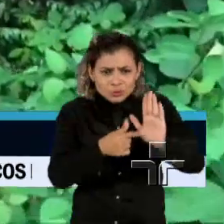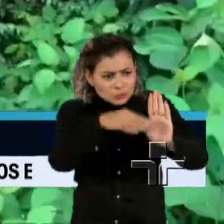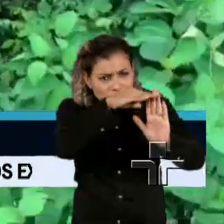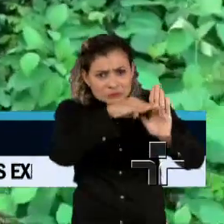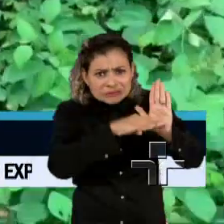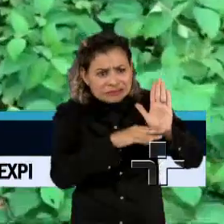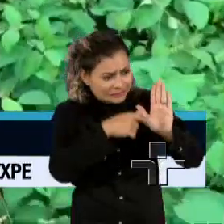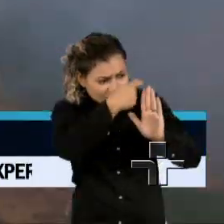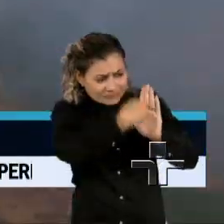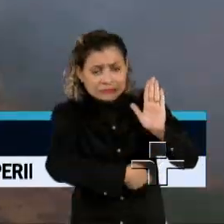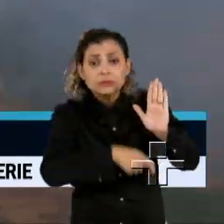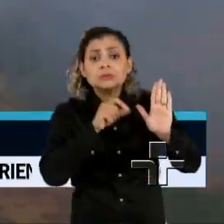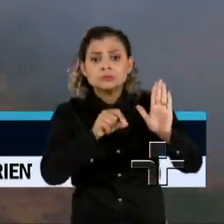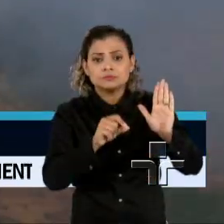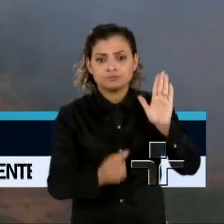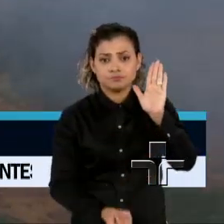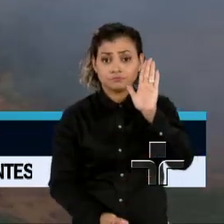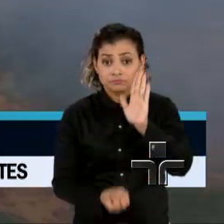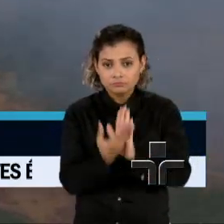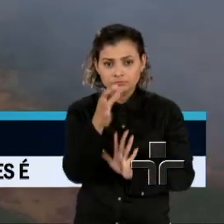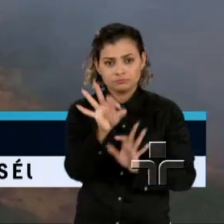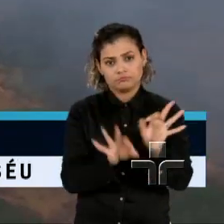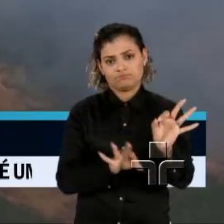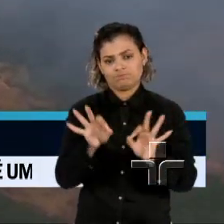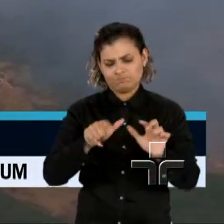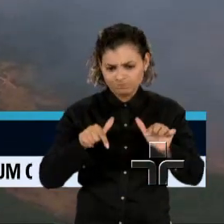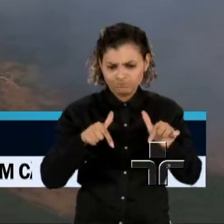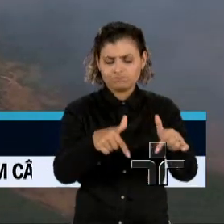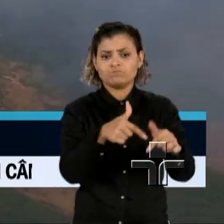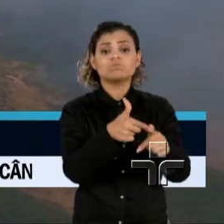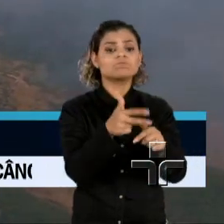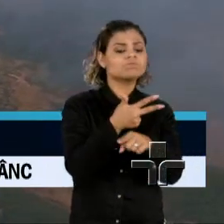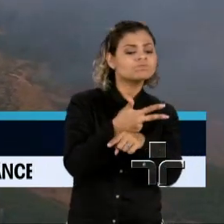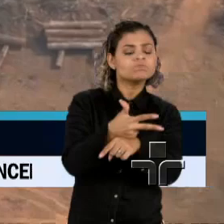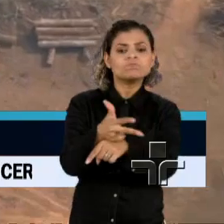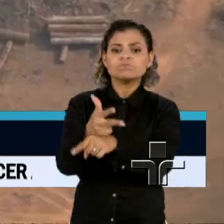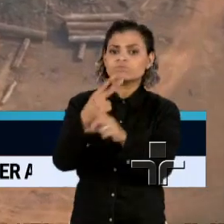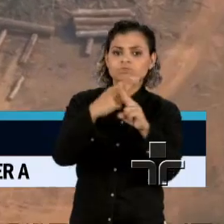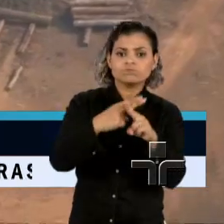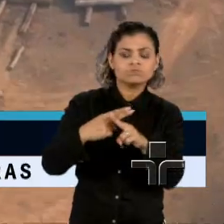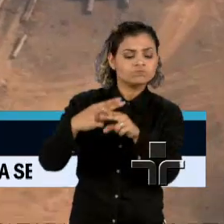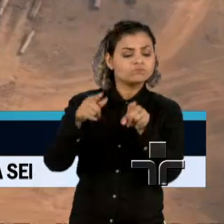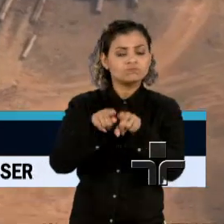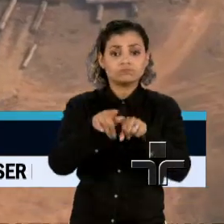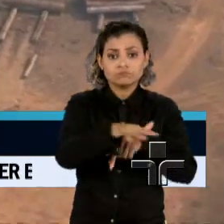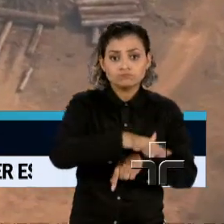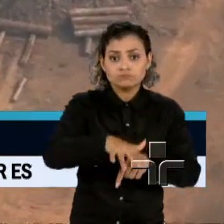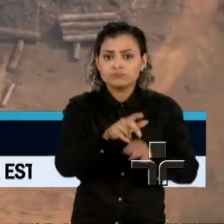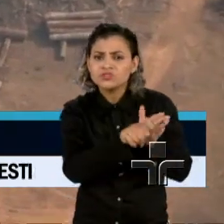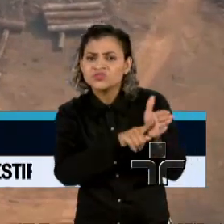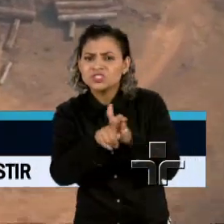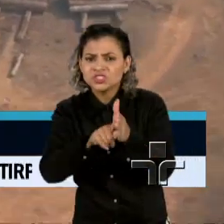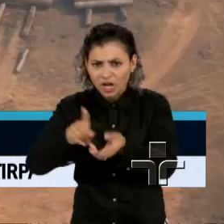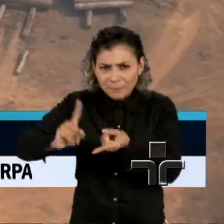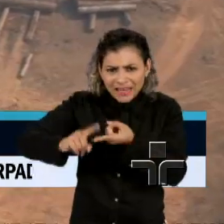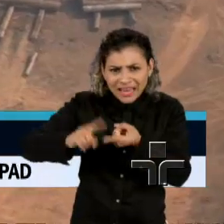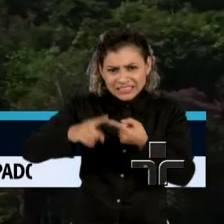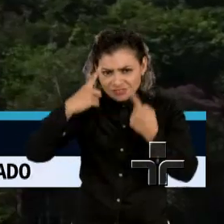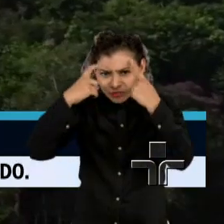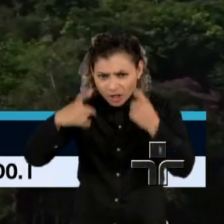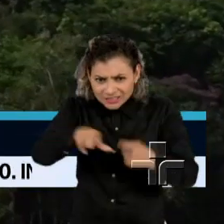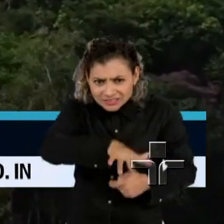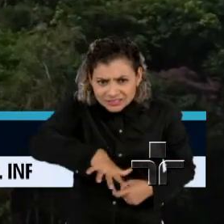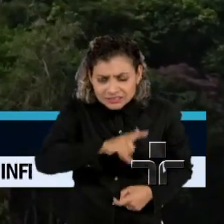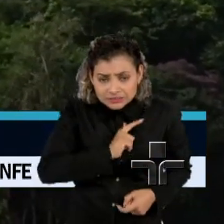pelo relatório estão criação de um plano de ação e monitoramento da região, investigação de casos de ameaça e violência